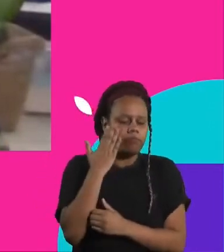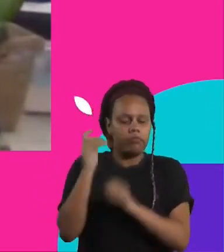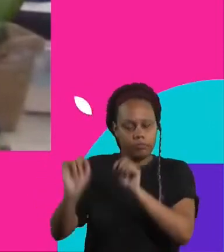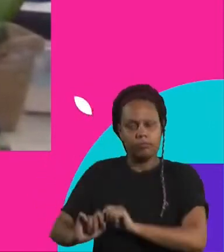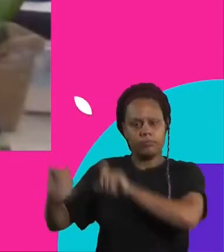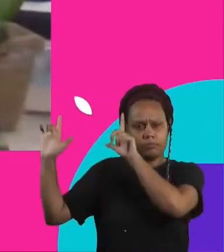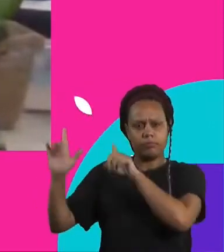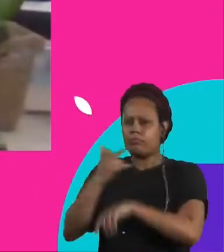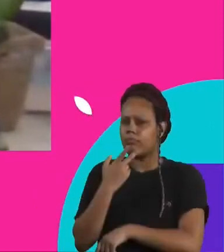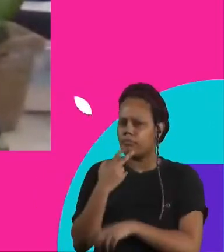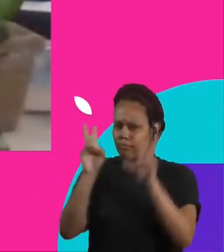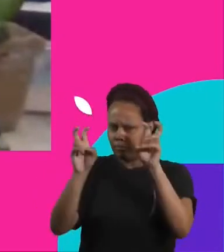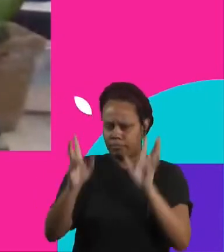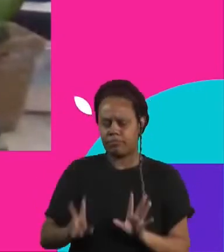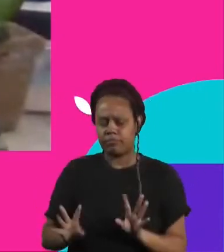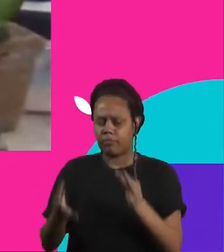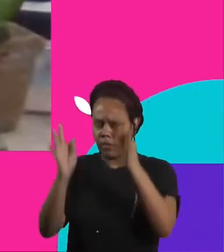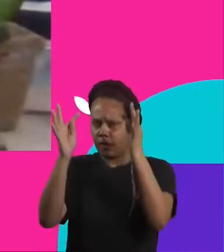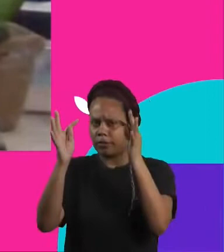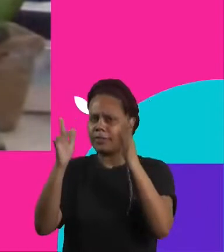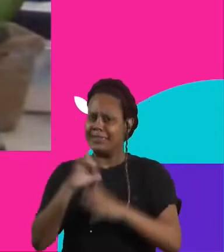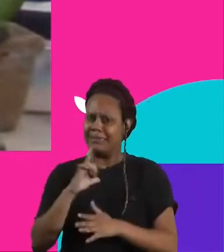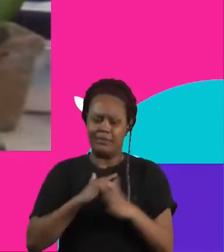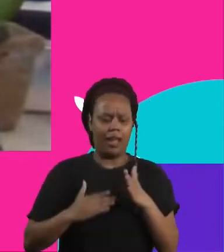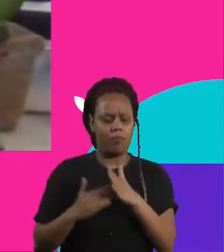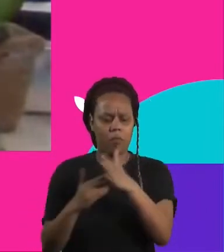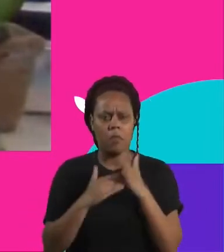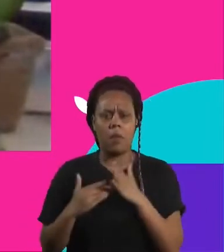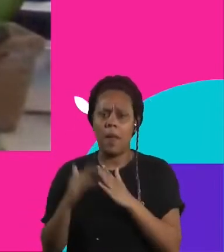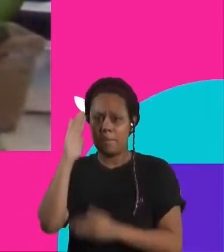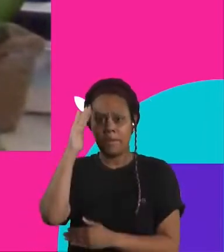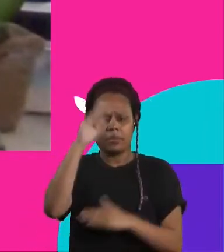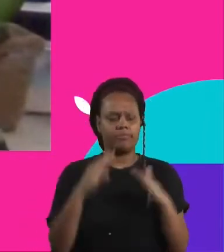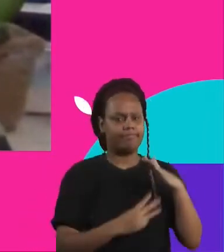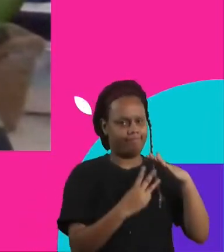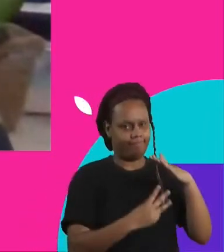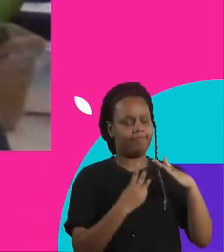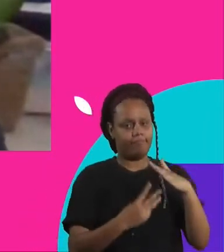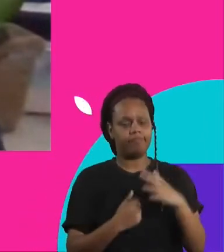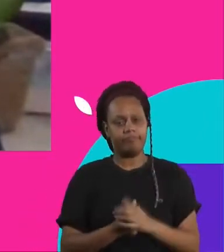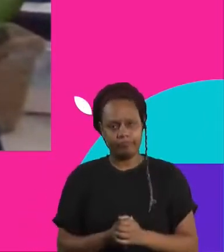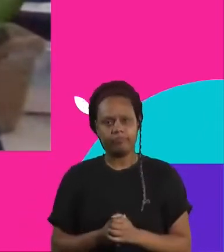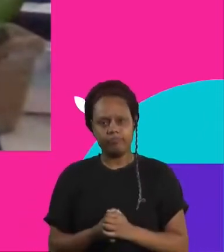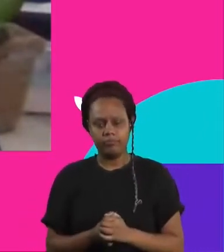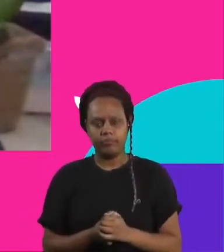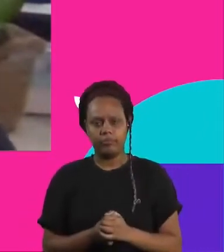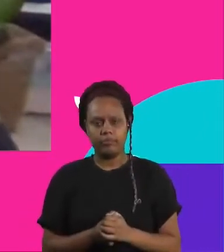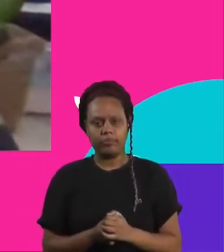tecnologia toda, mas a gente ainda tem muitas barreiras no âmbito do terceiro setor, principalmente no Brasil, de